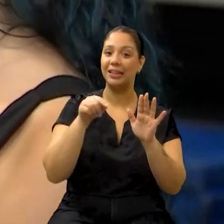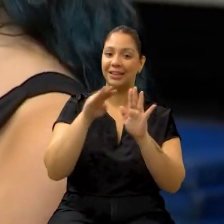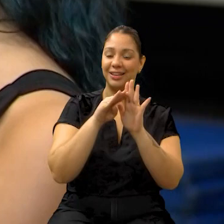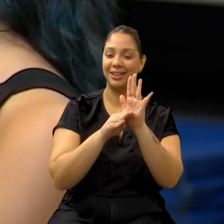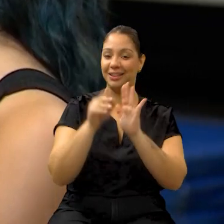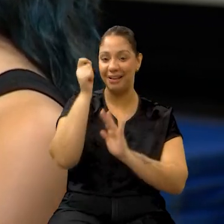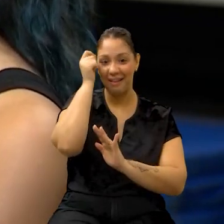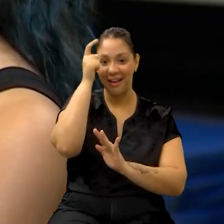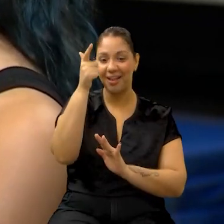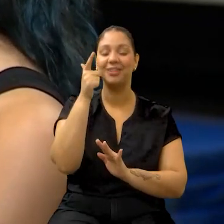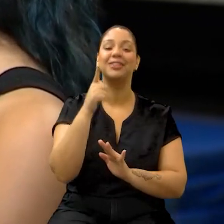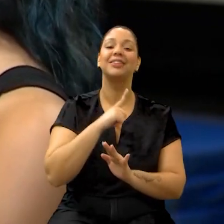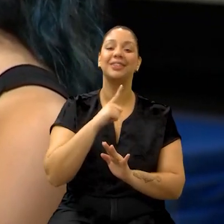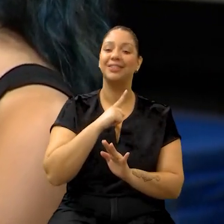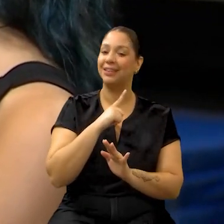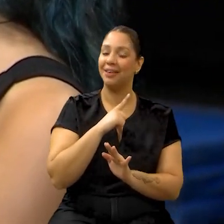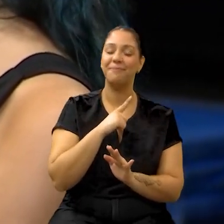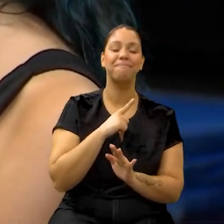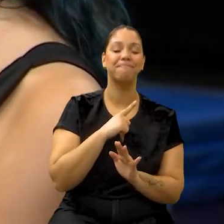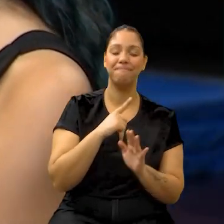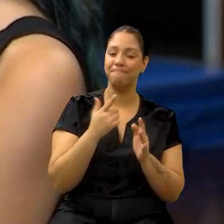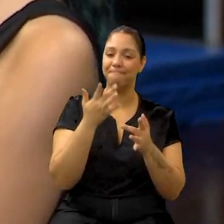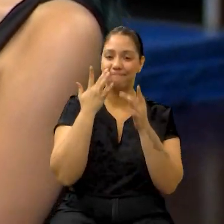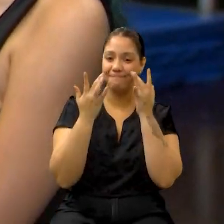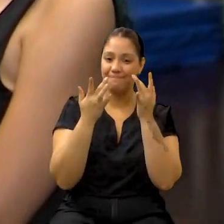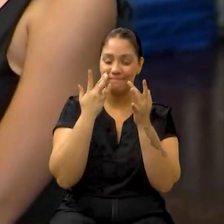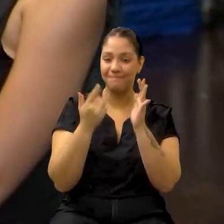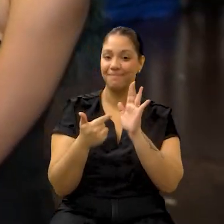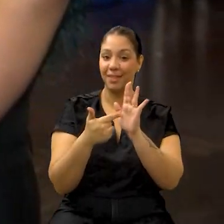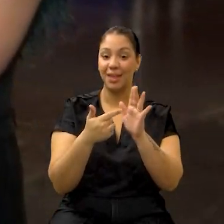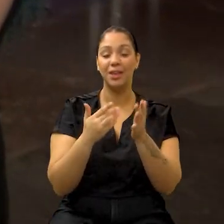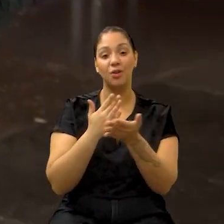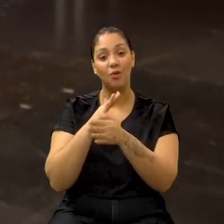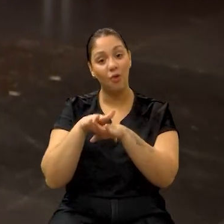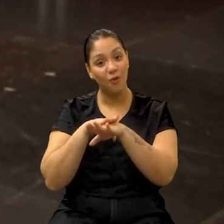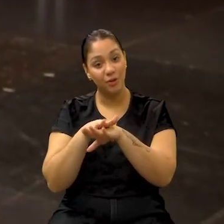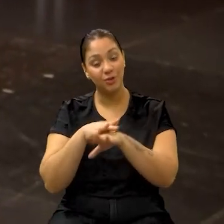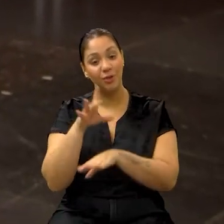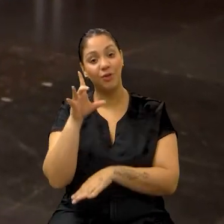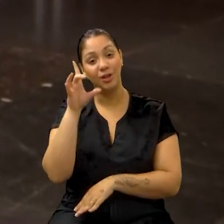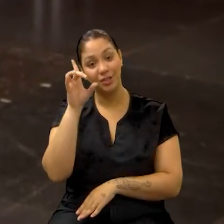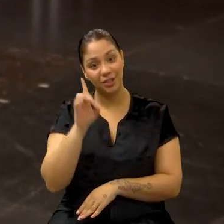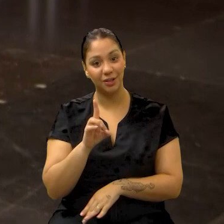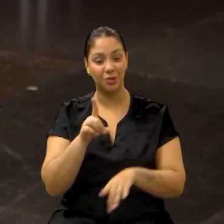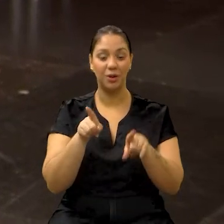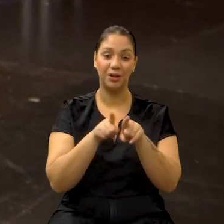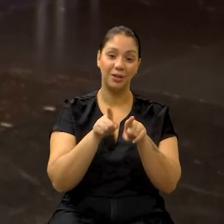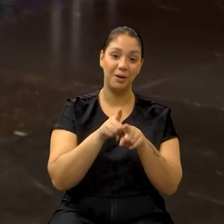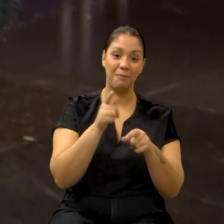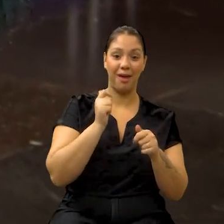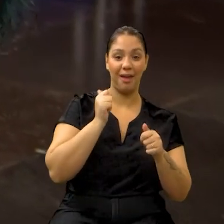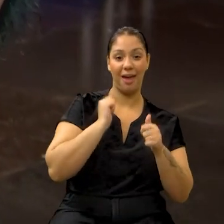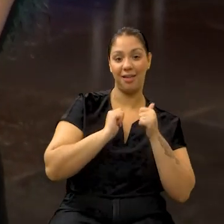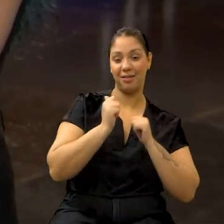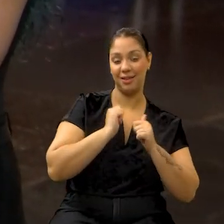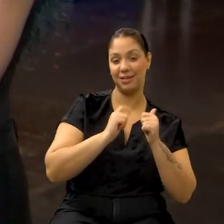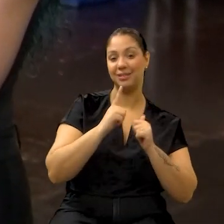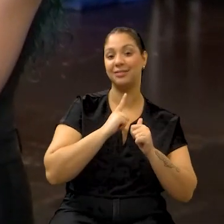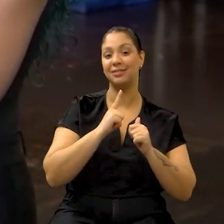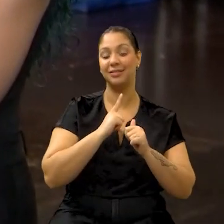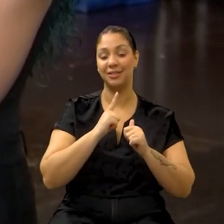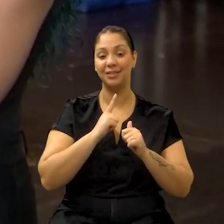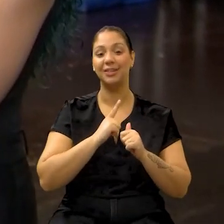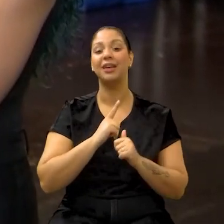uma peça de teatro que vai estrear em Campinas. Ela conversou com a diretora e também com uma atriz do